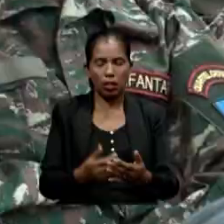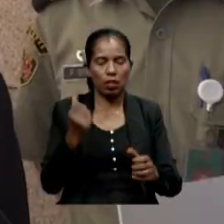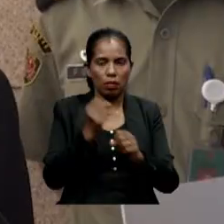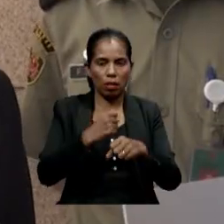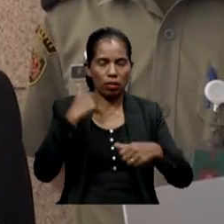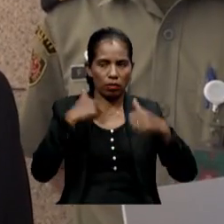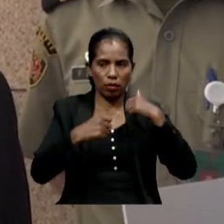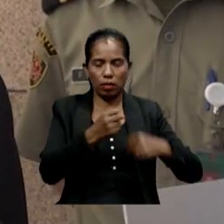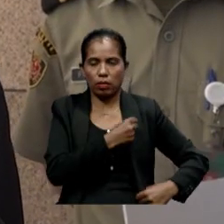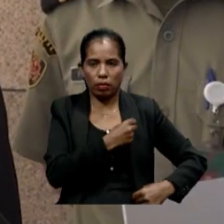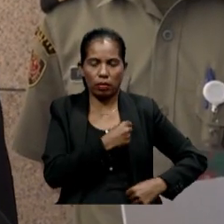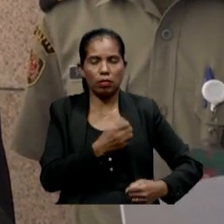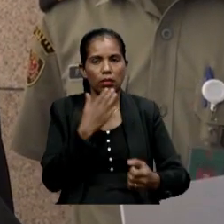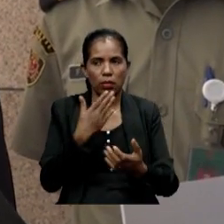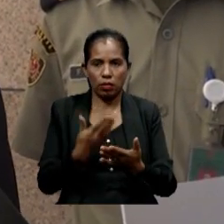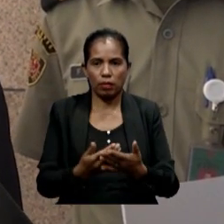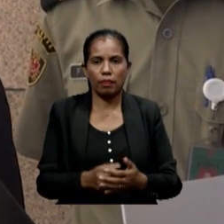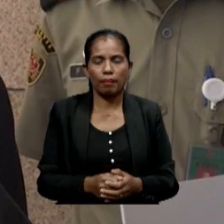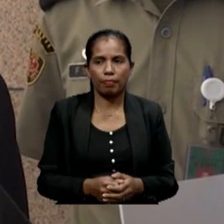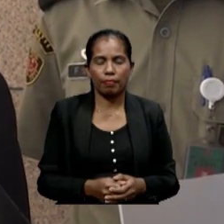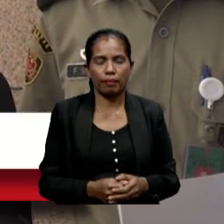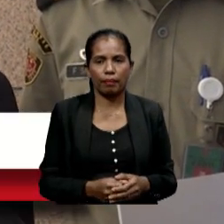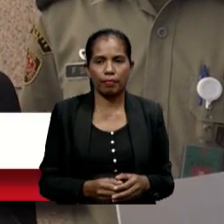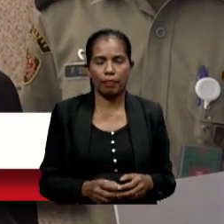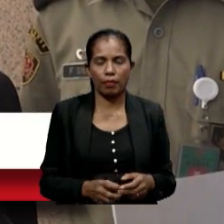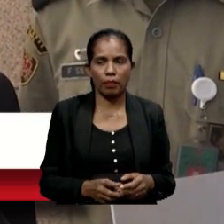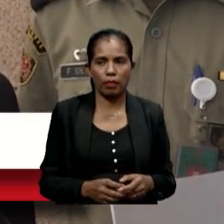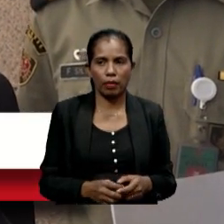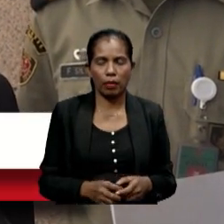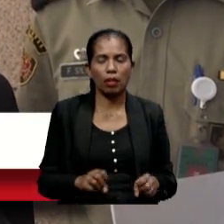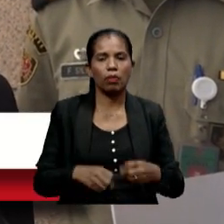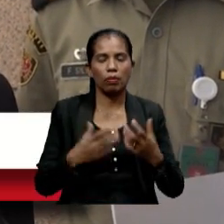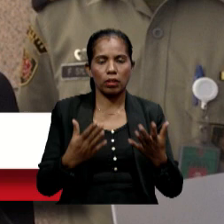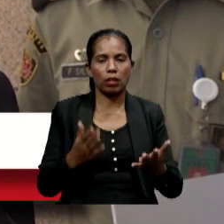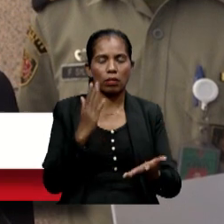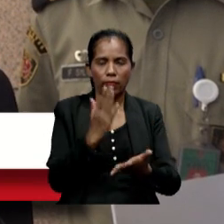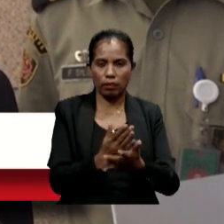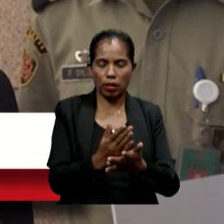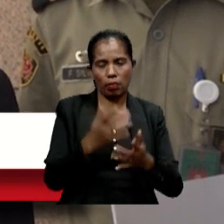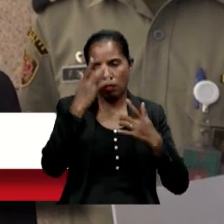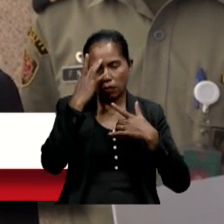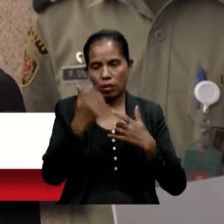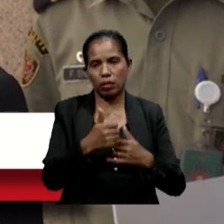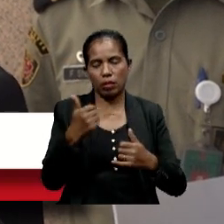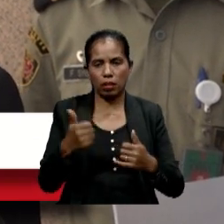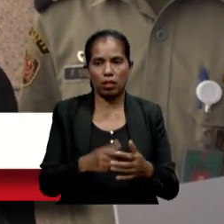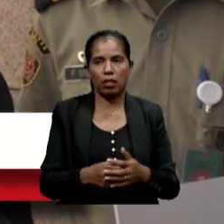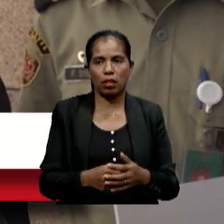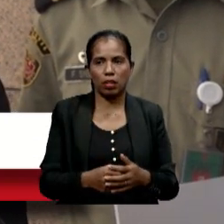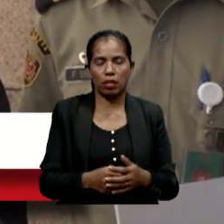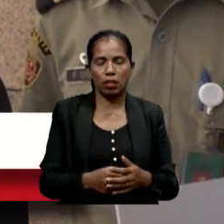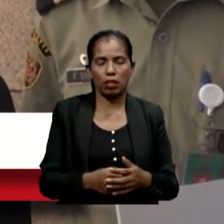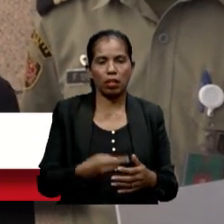hodiak. Halo prevenção para doenças, né? Para almoçar hábitos, costumes,